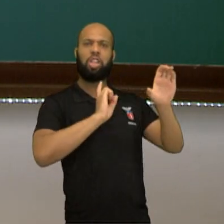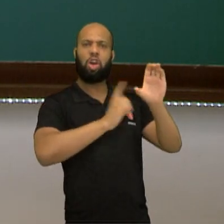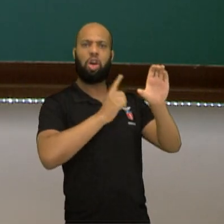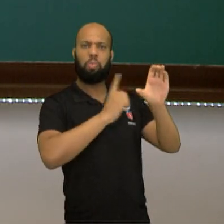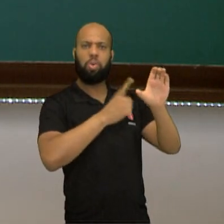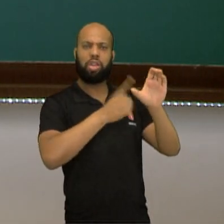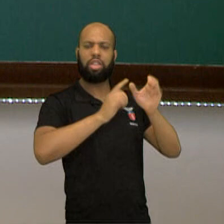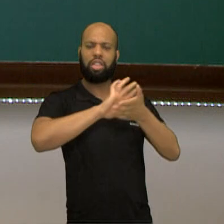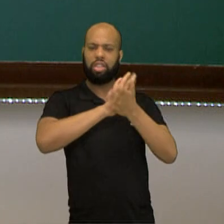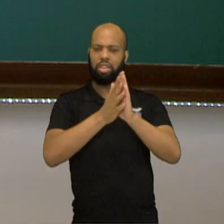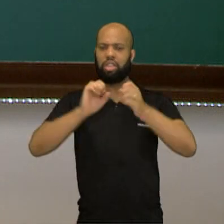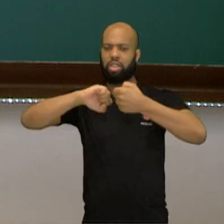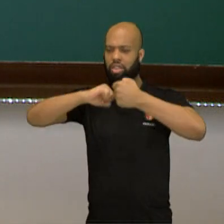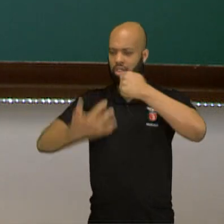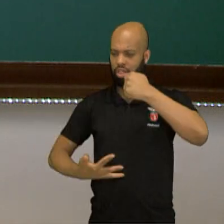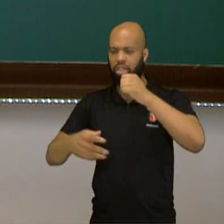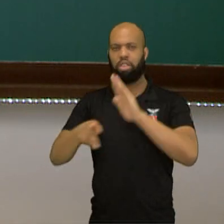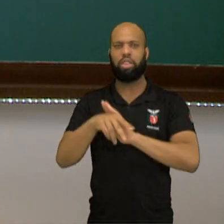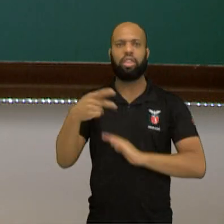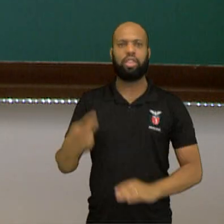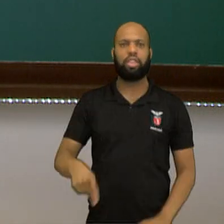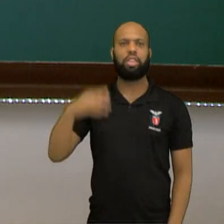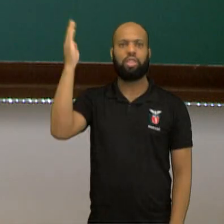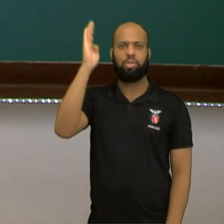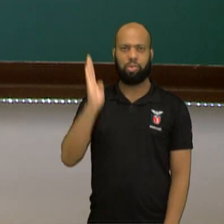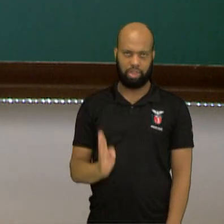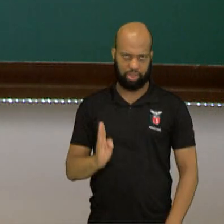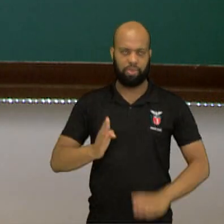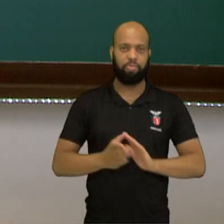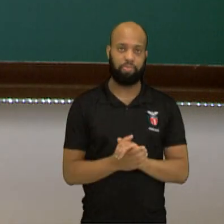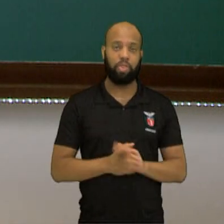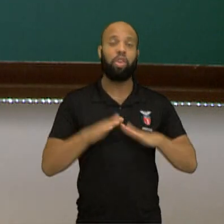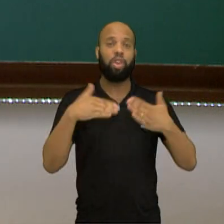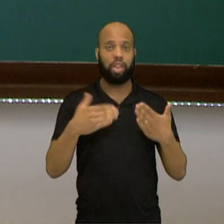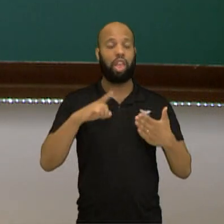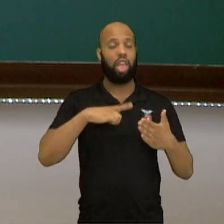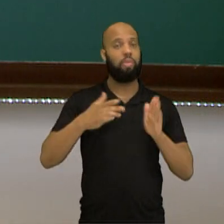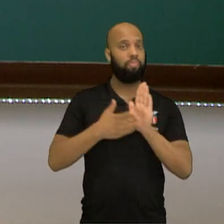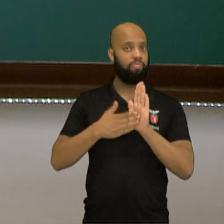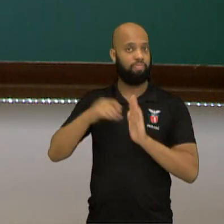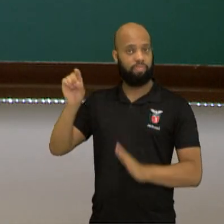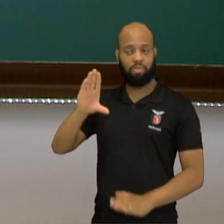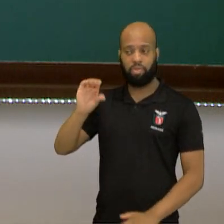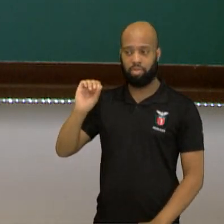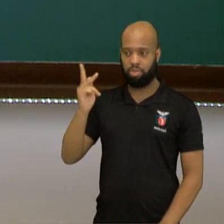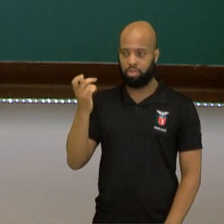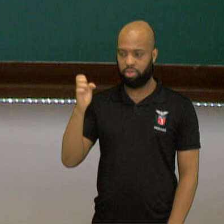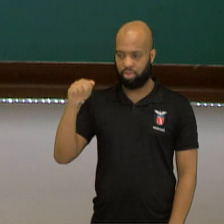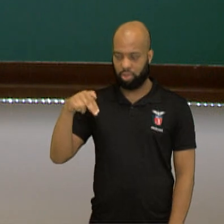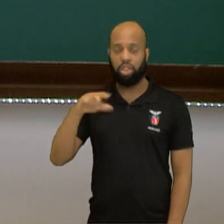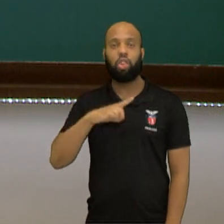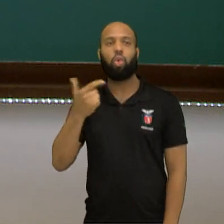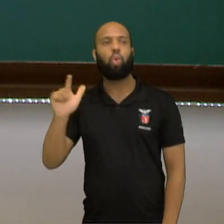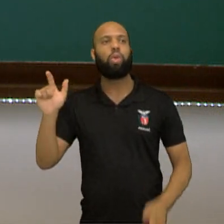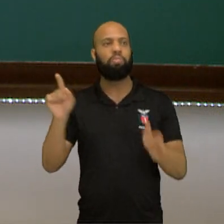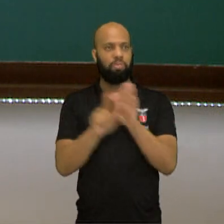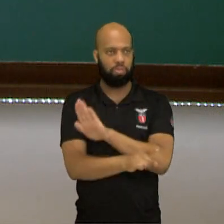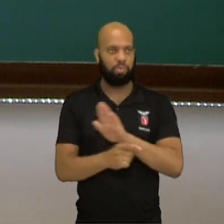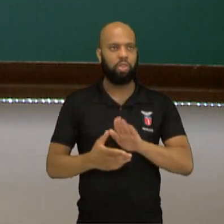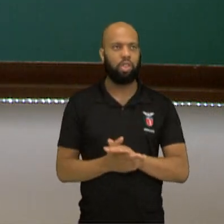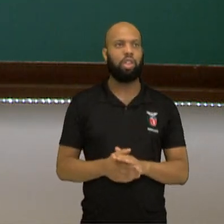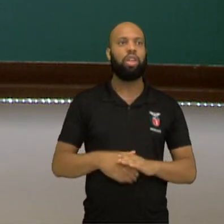destruir a democracia no Brasil. Plano Cohen, então. Próxima questão.